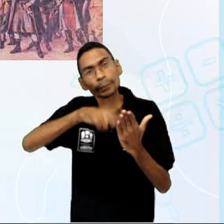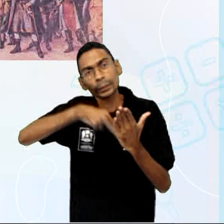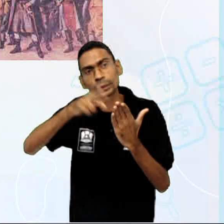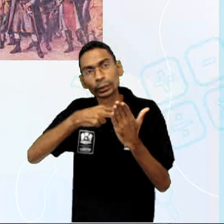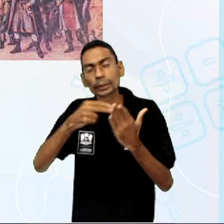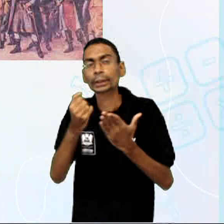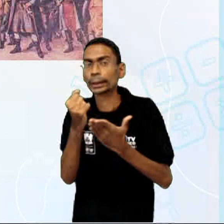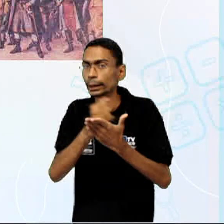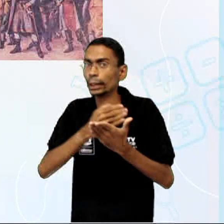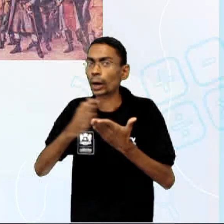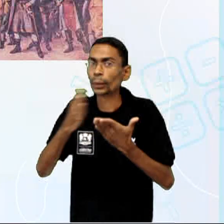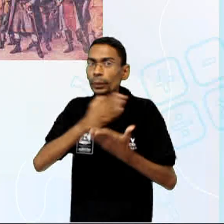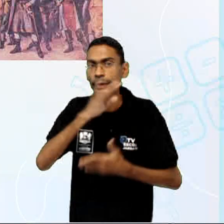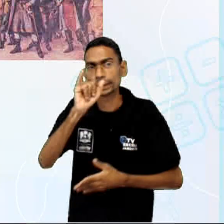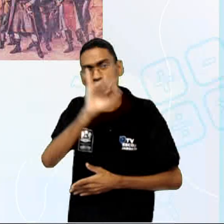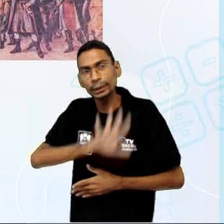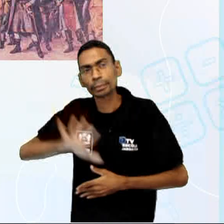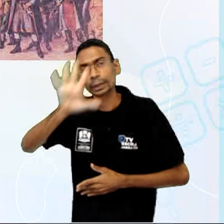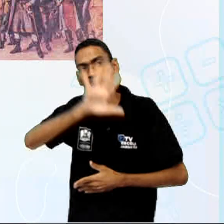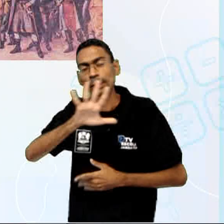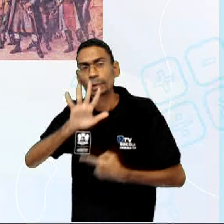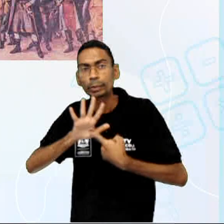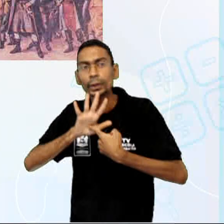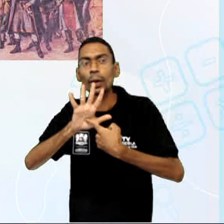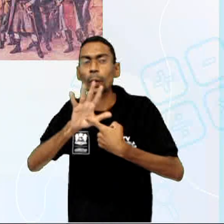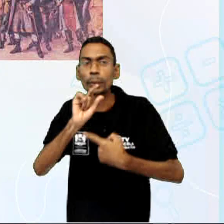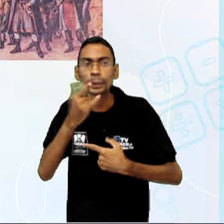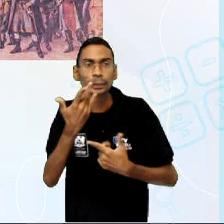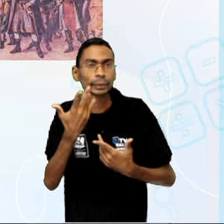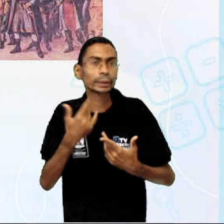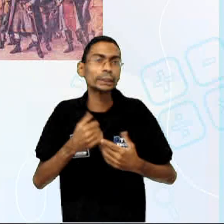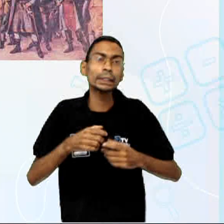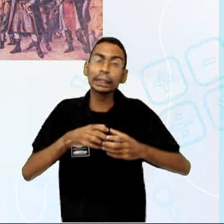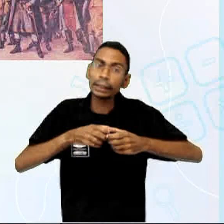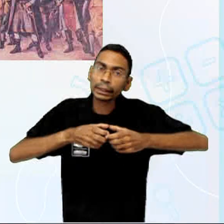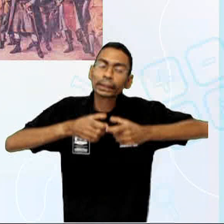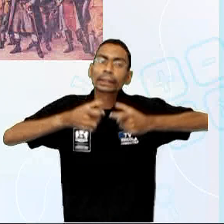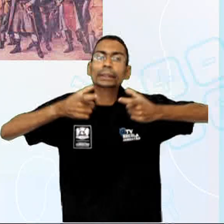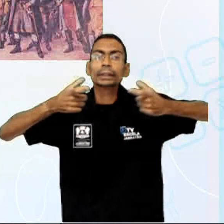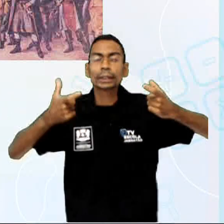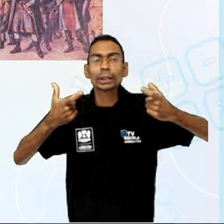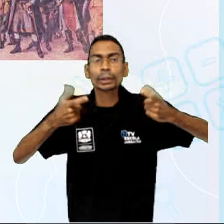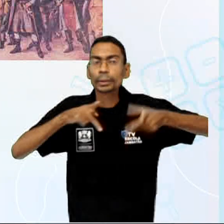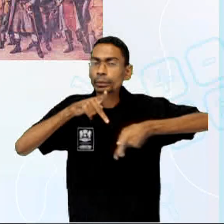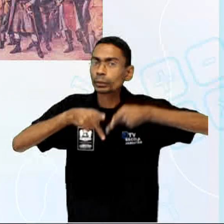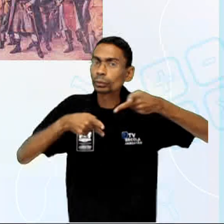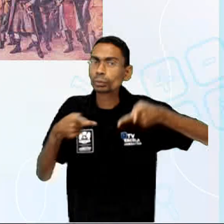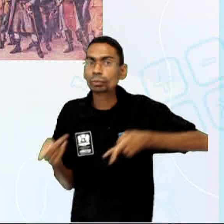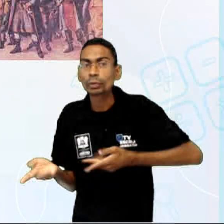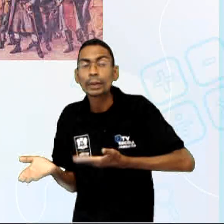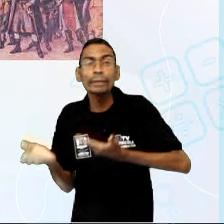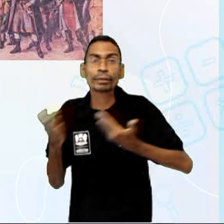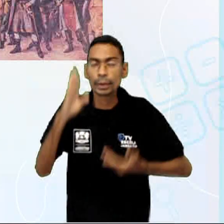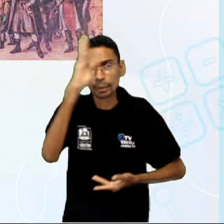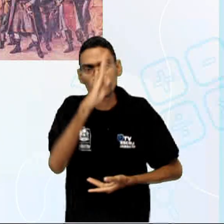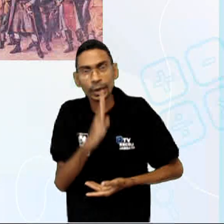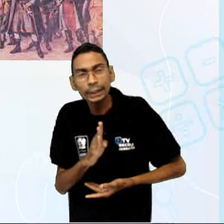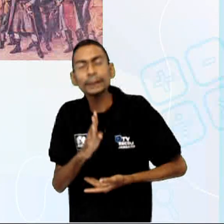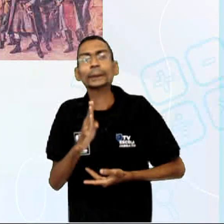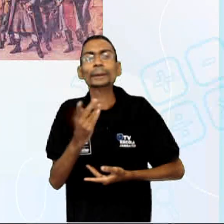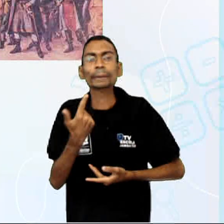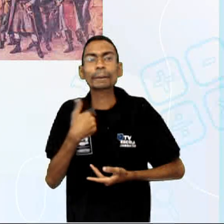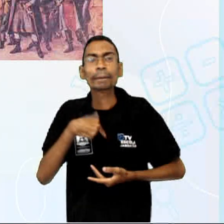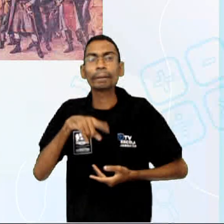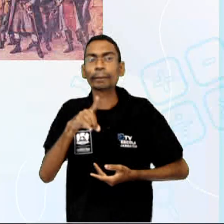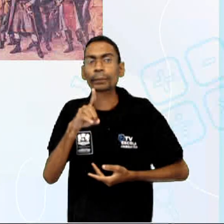imagens, para mostrar um pouco dessa grande quantidade de pessoas que chegaram aqui. Então, ó, os donatários tinham a